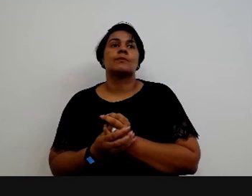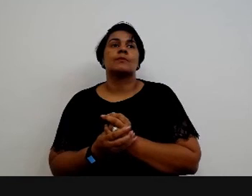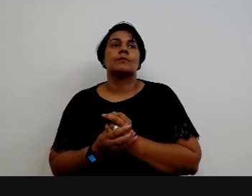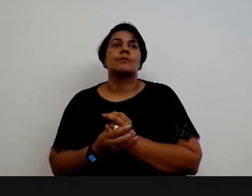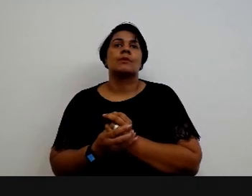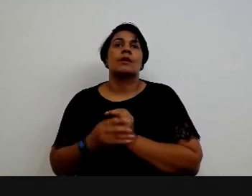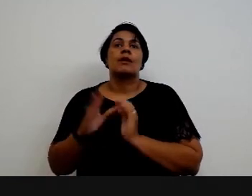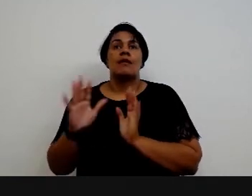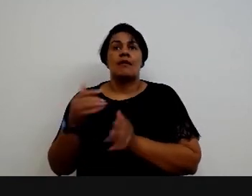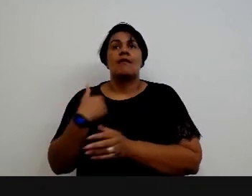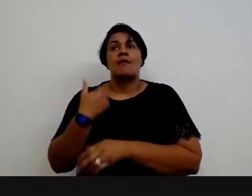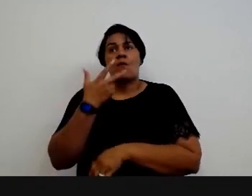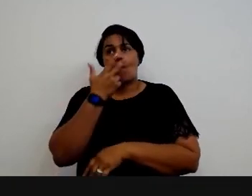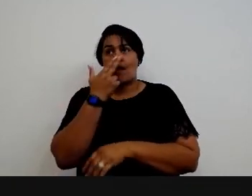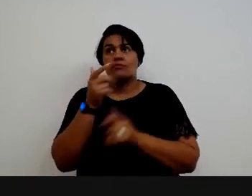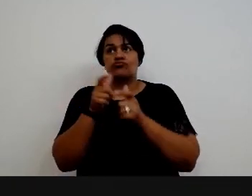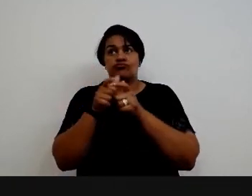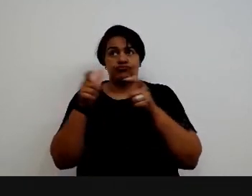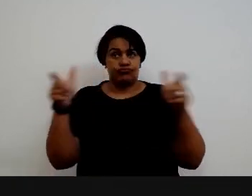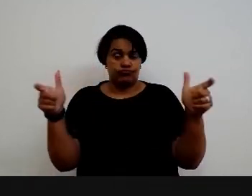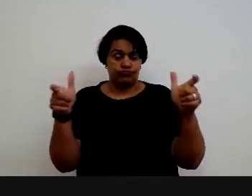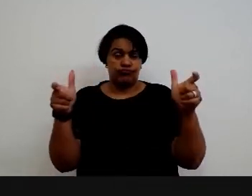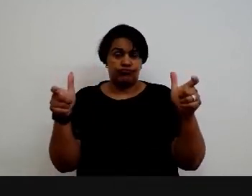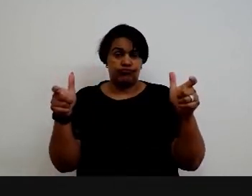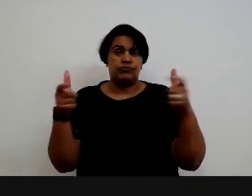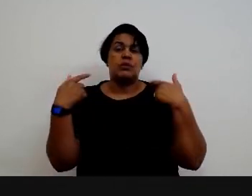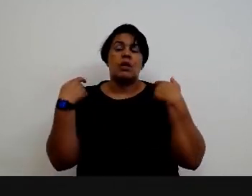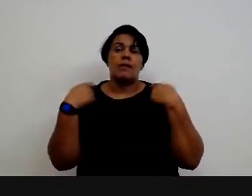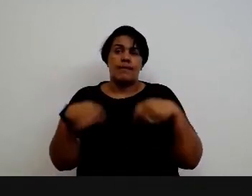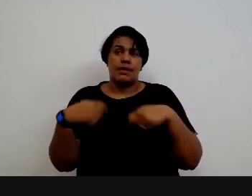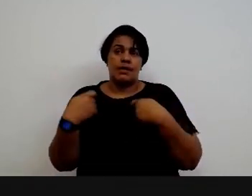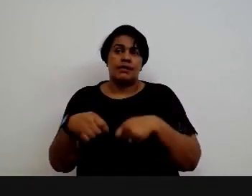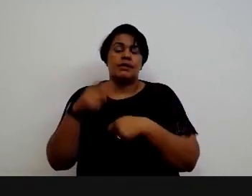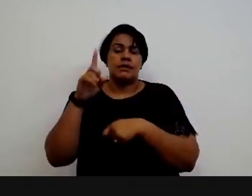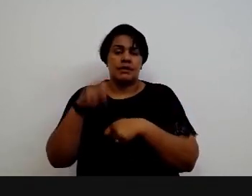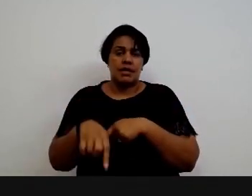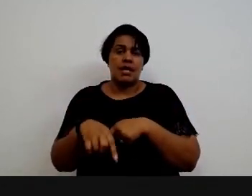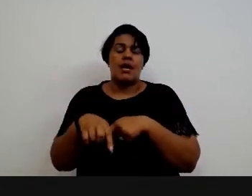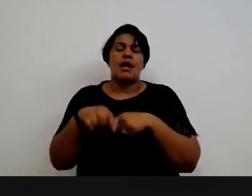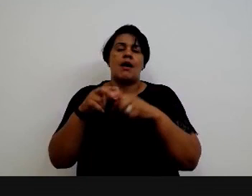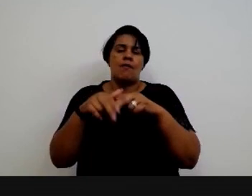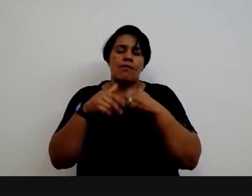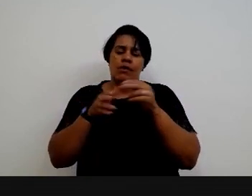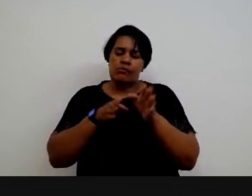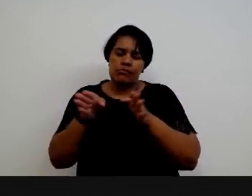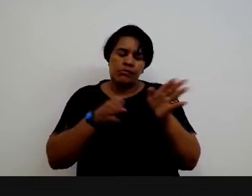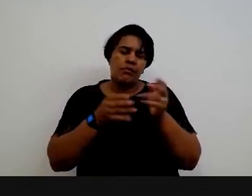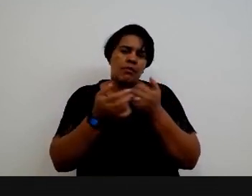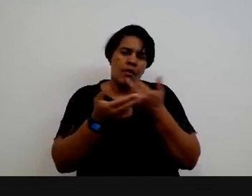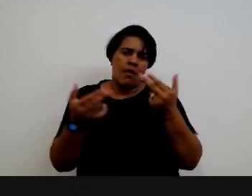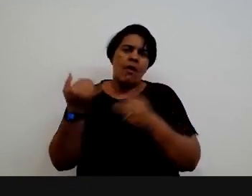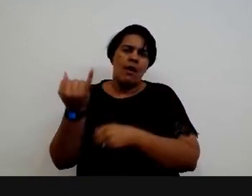eu acredito que a ampliação ela precisa passar por um ponto muito importante que eu queria até